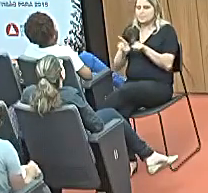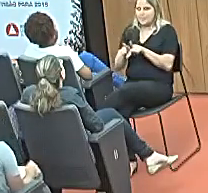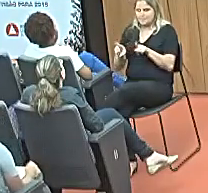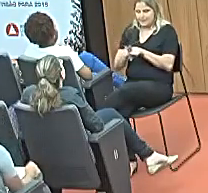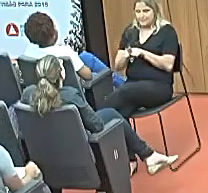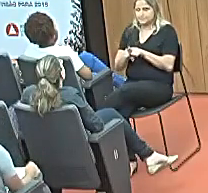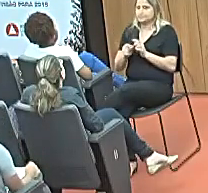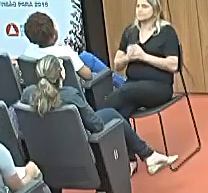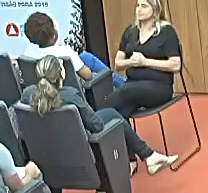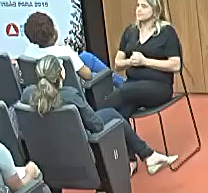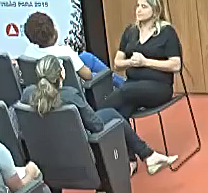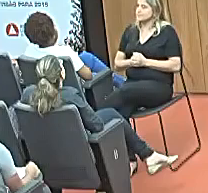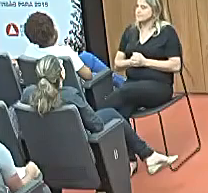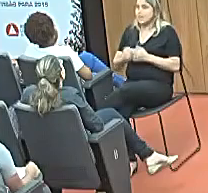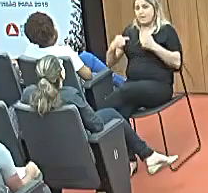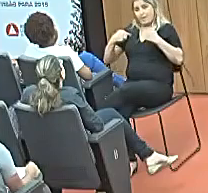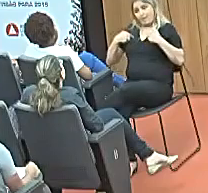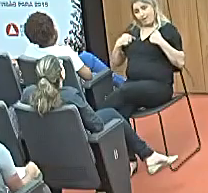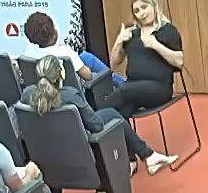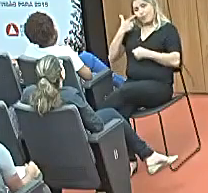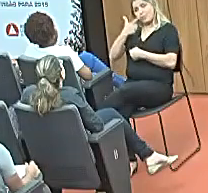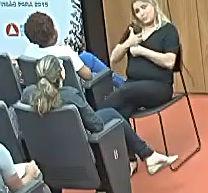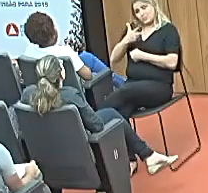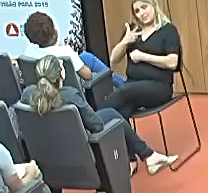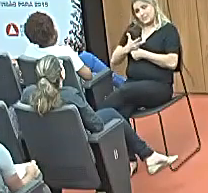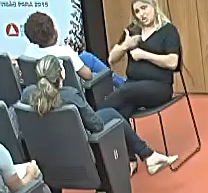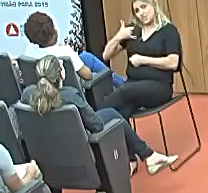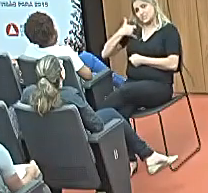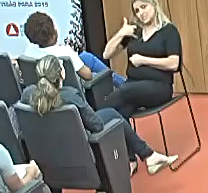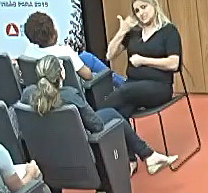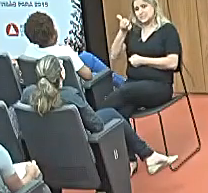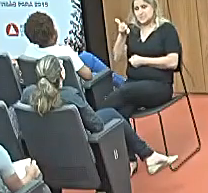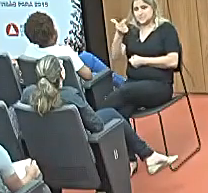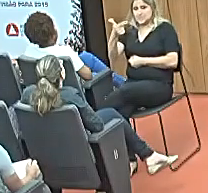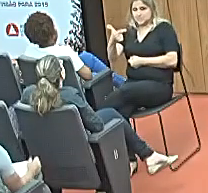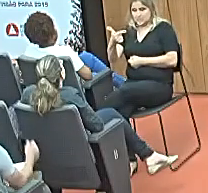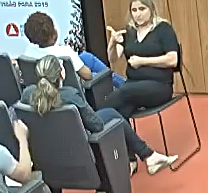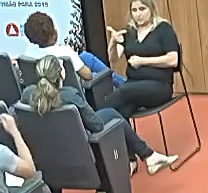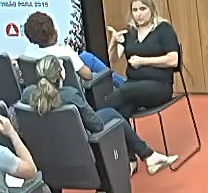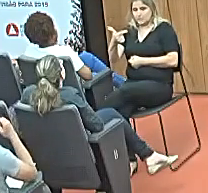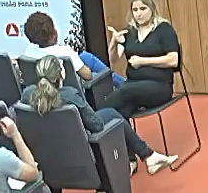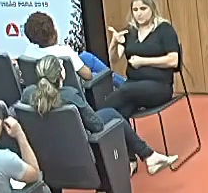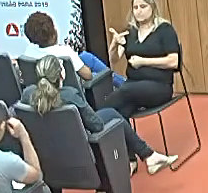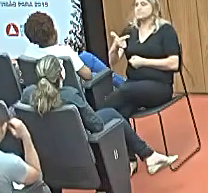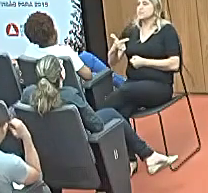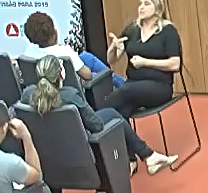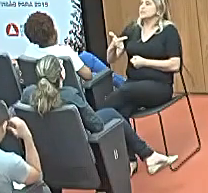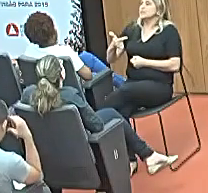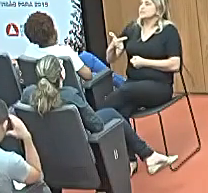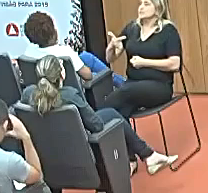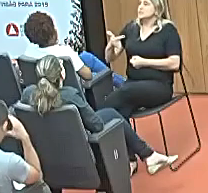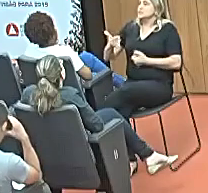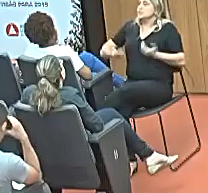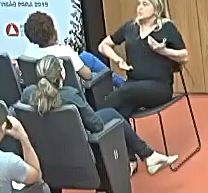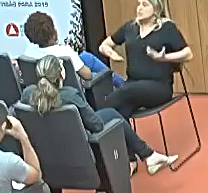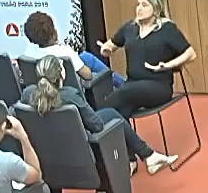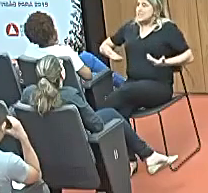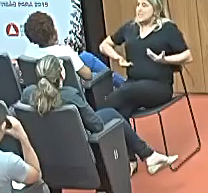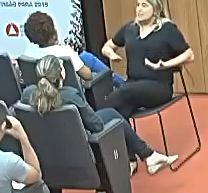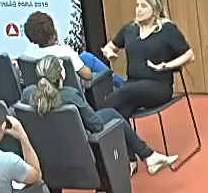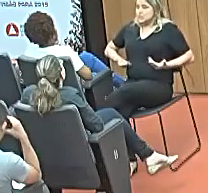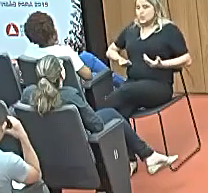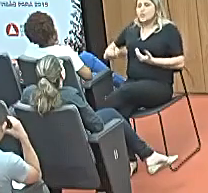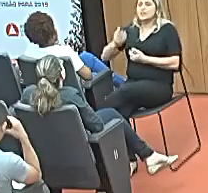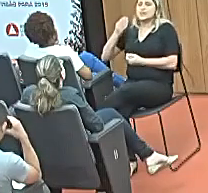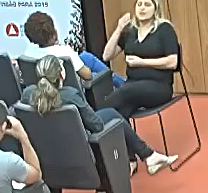eu como pessoa idosa de 62 anos é servidora pública há 44 anos